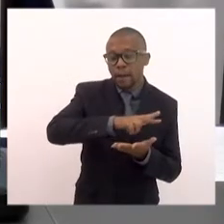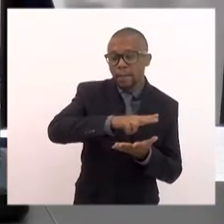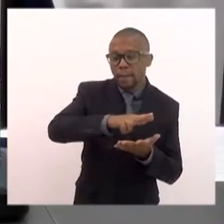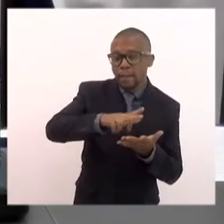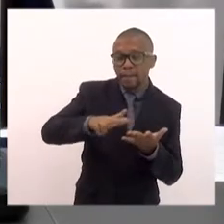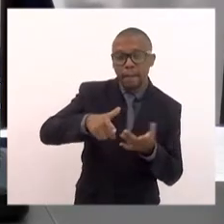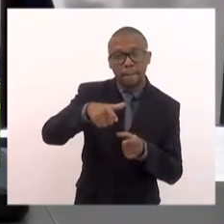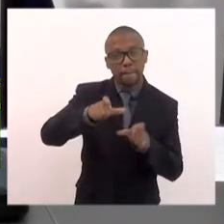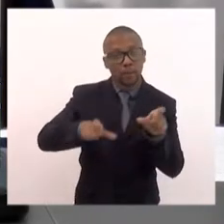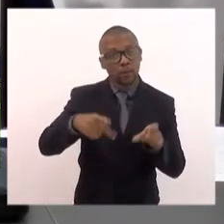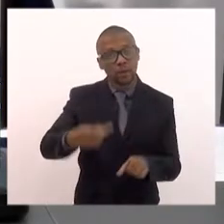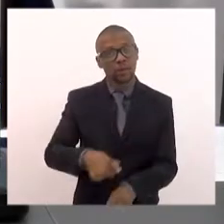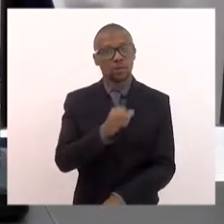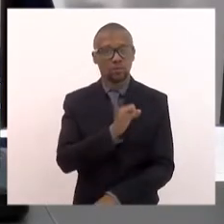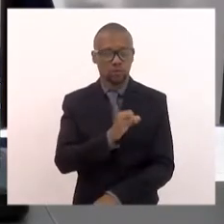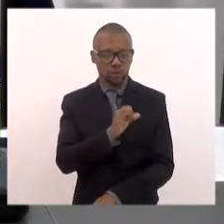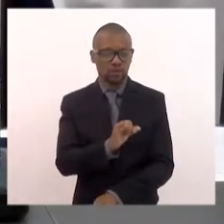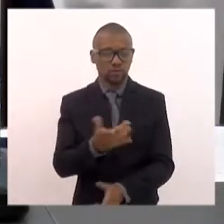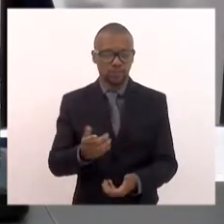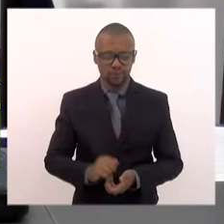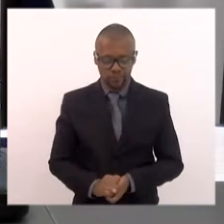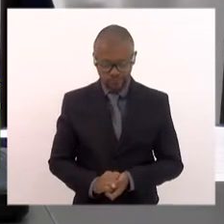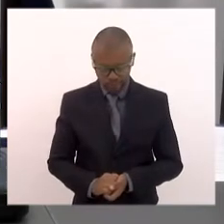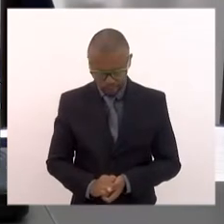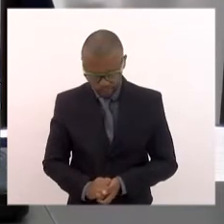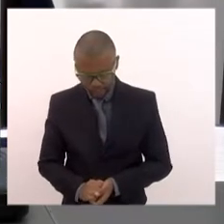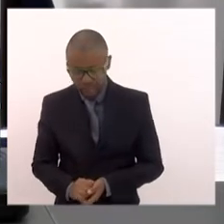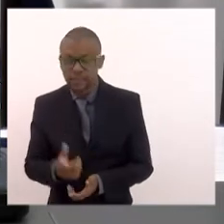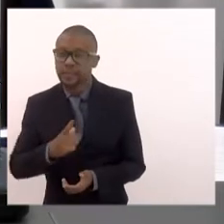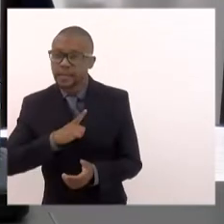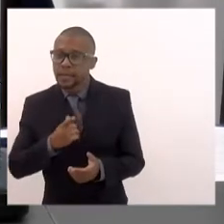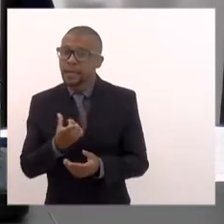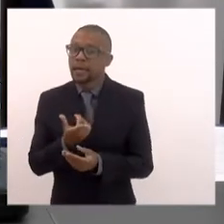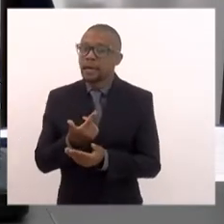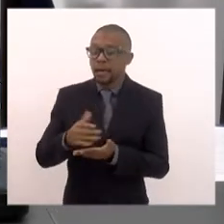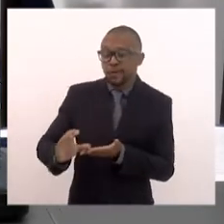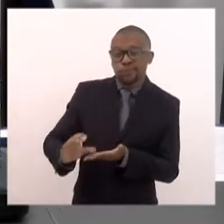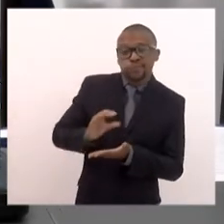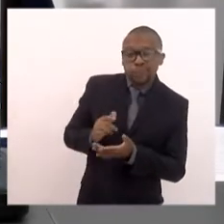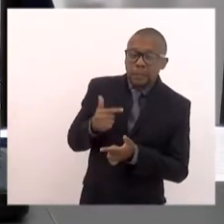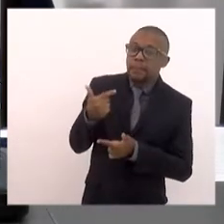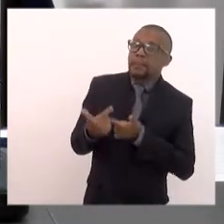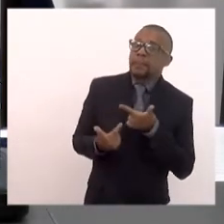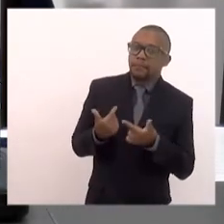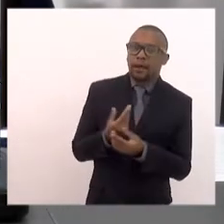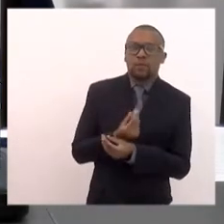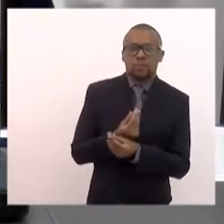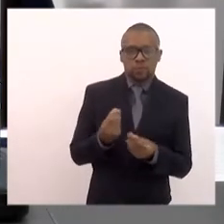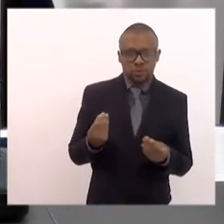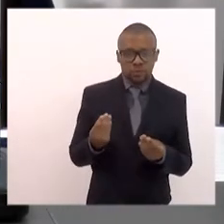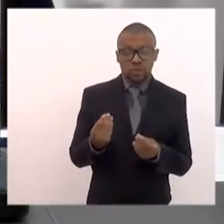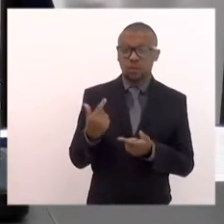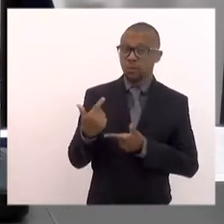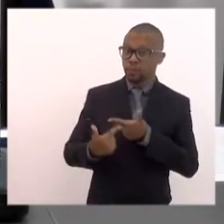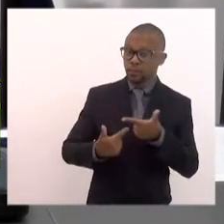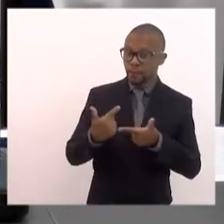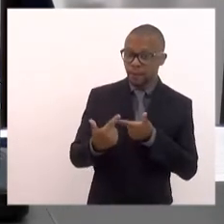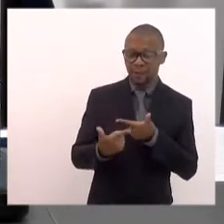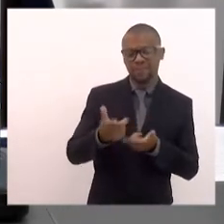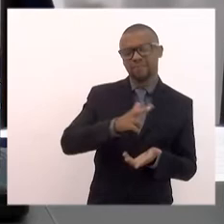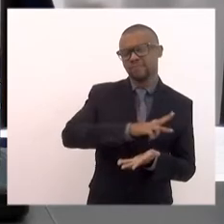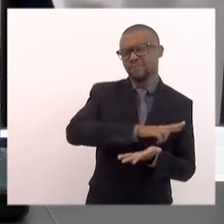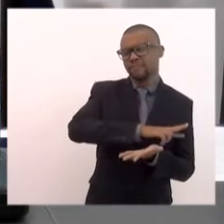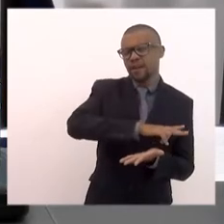Janeiro, para começar, que geram muita renda e geram muito trabalho, né? São atividades as mais